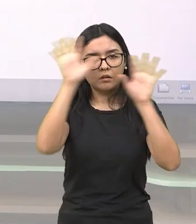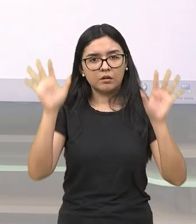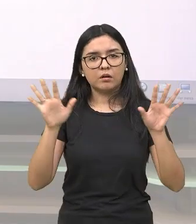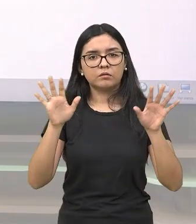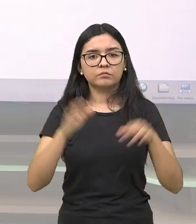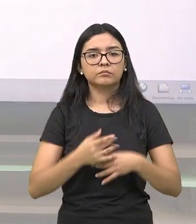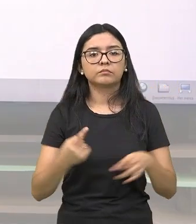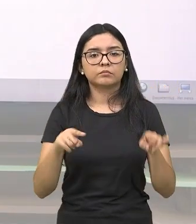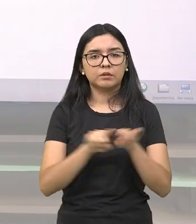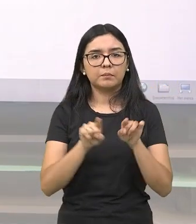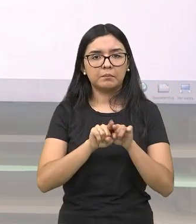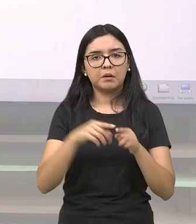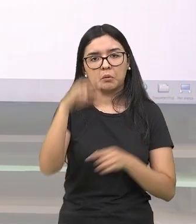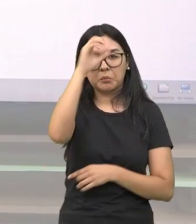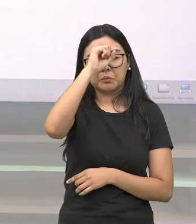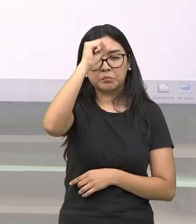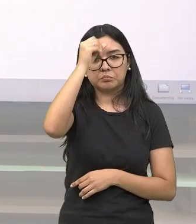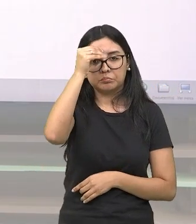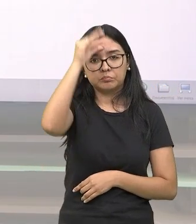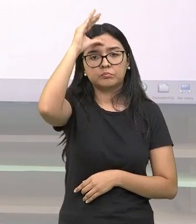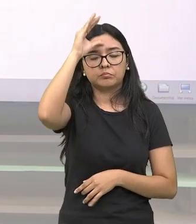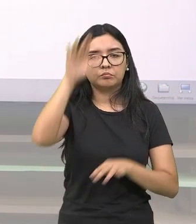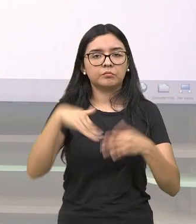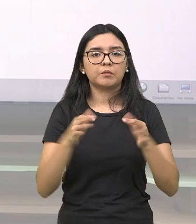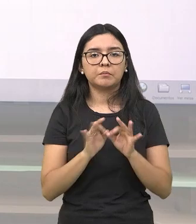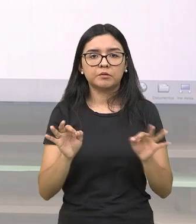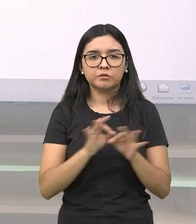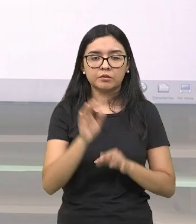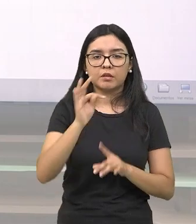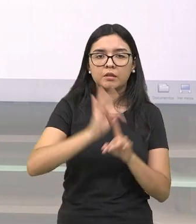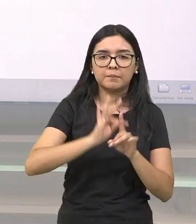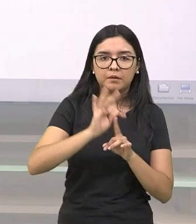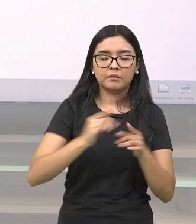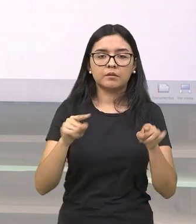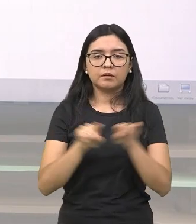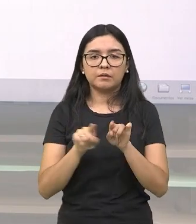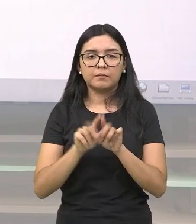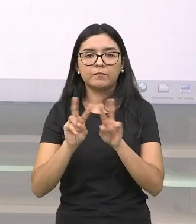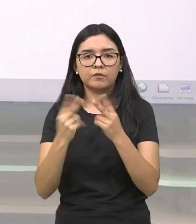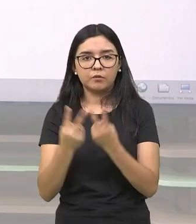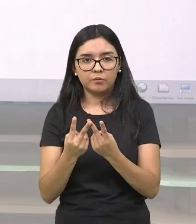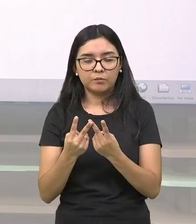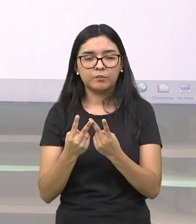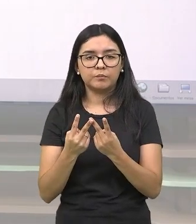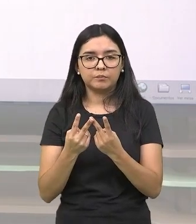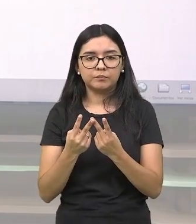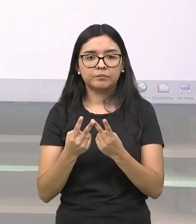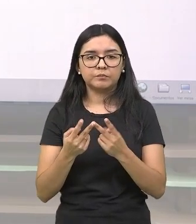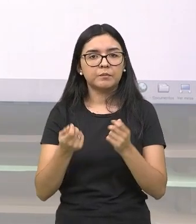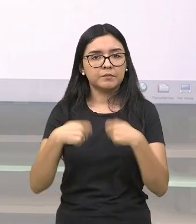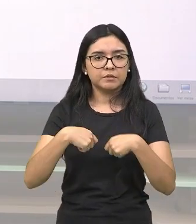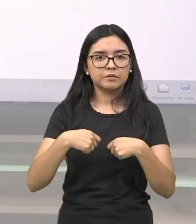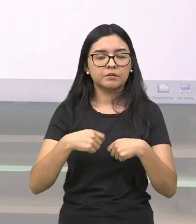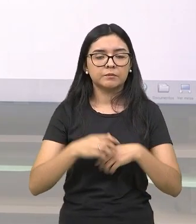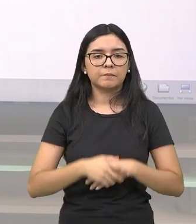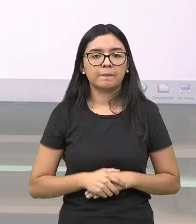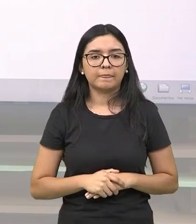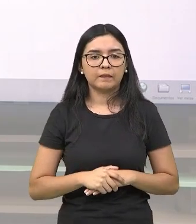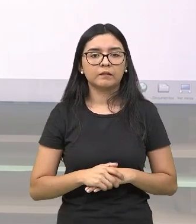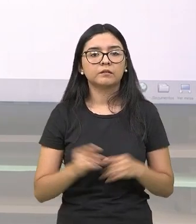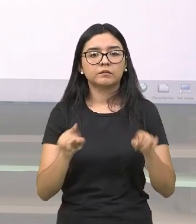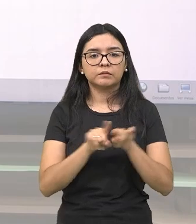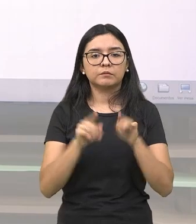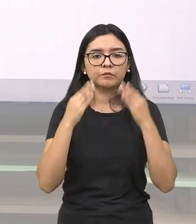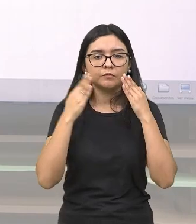né, tenha ampliado o seu conhecimento quanto à medida de temperatura e também quanto à medida de capacidade e, em